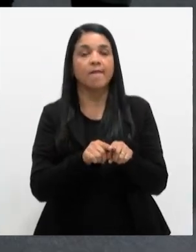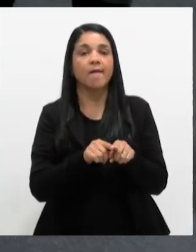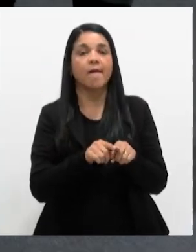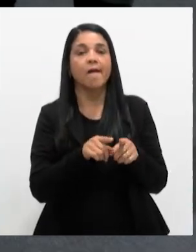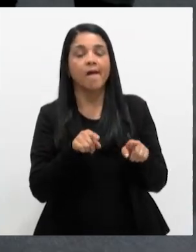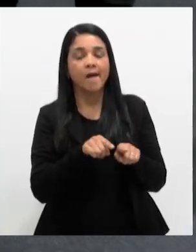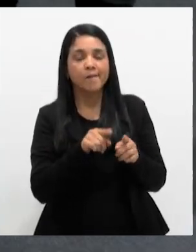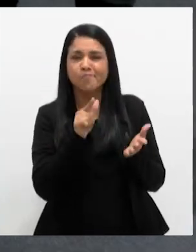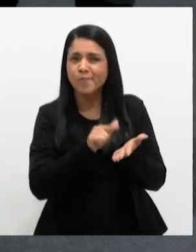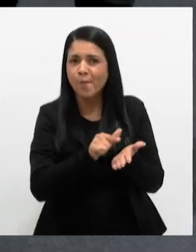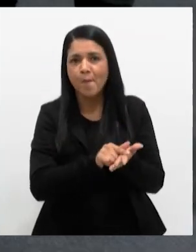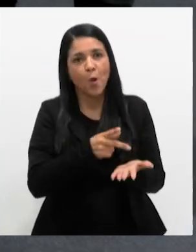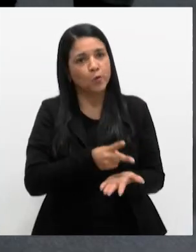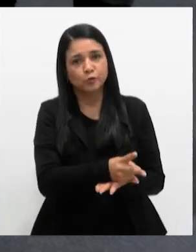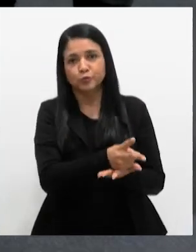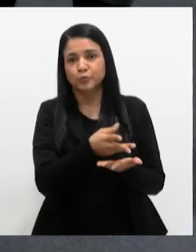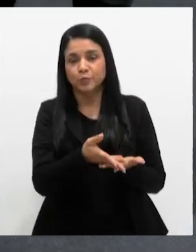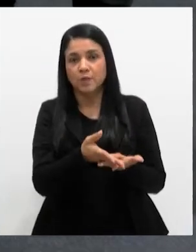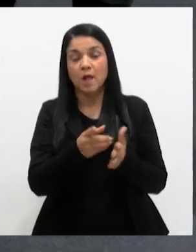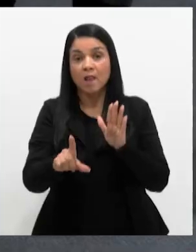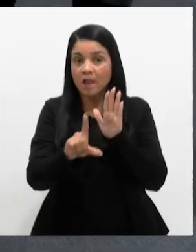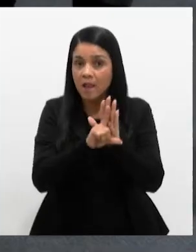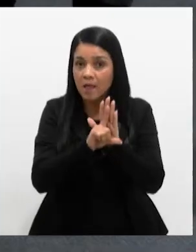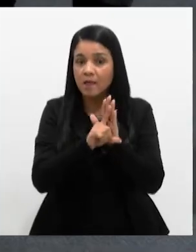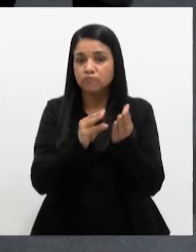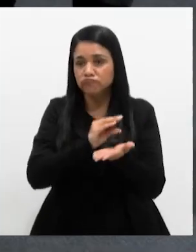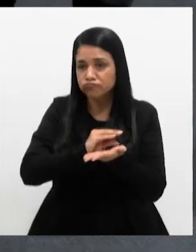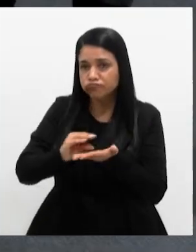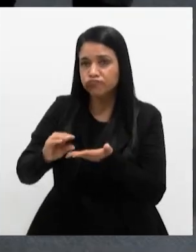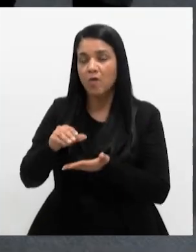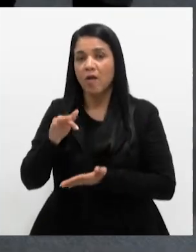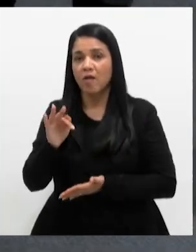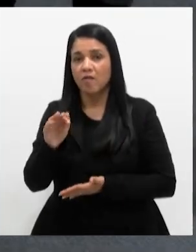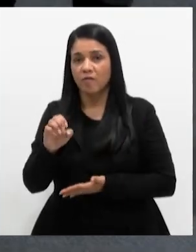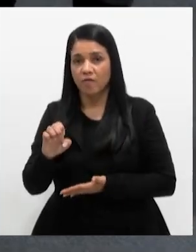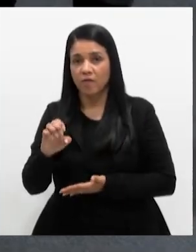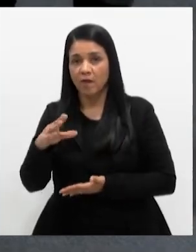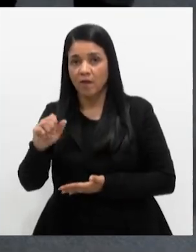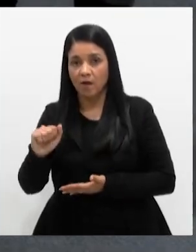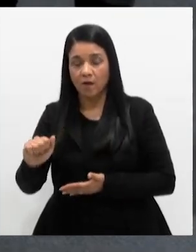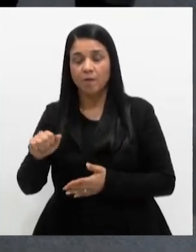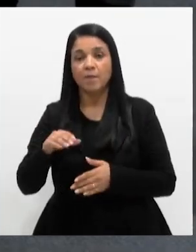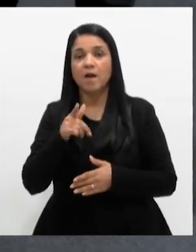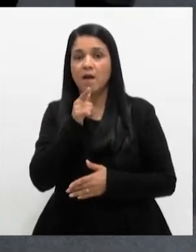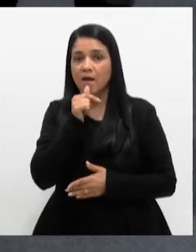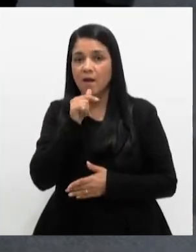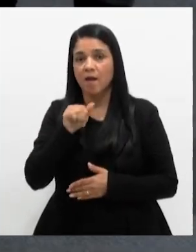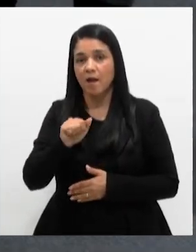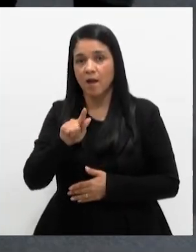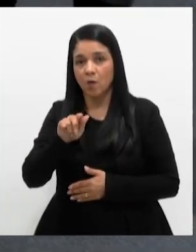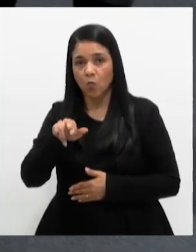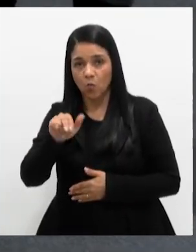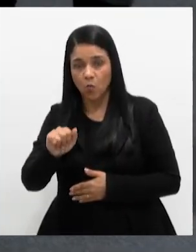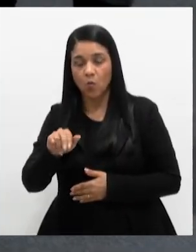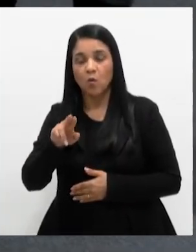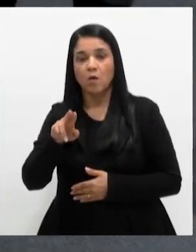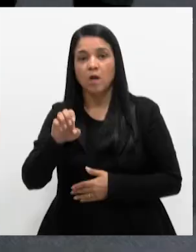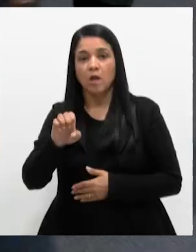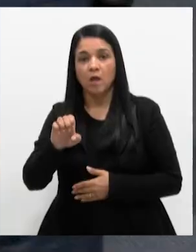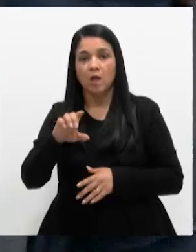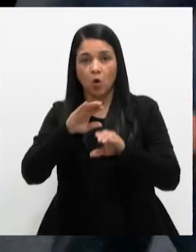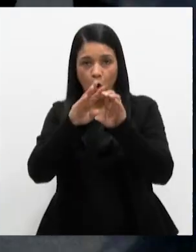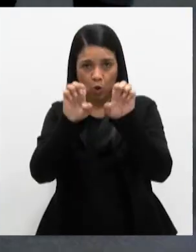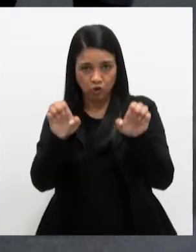saiu do papel. A lei que destina parte dos recursos do FECAM para a agroecologia até agora não saiu do papel. Então, a